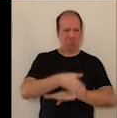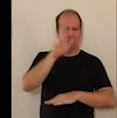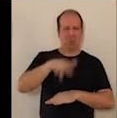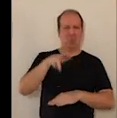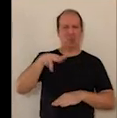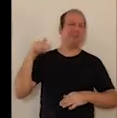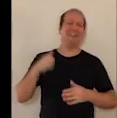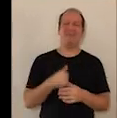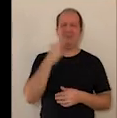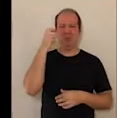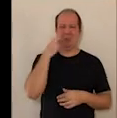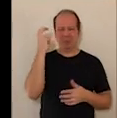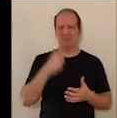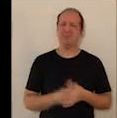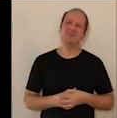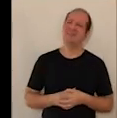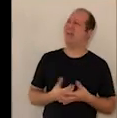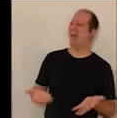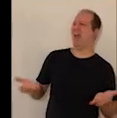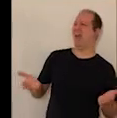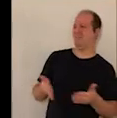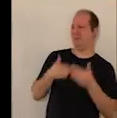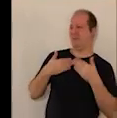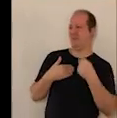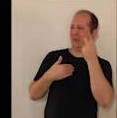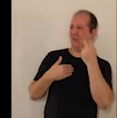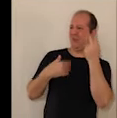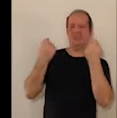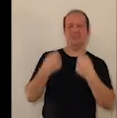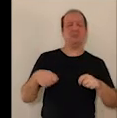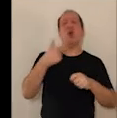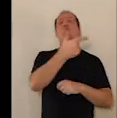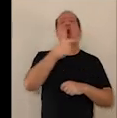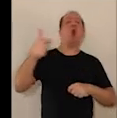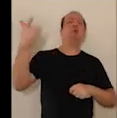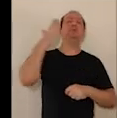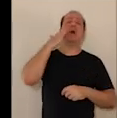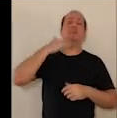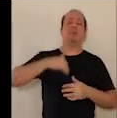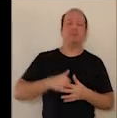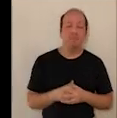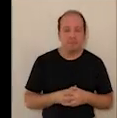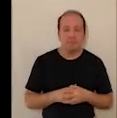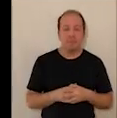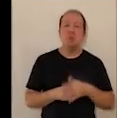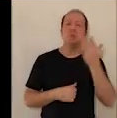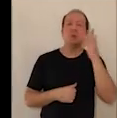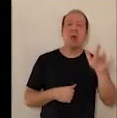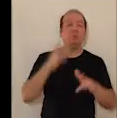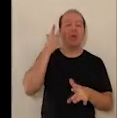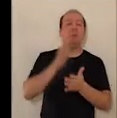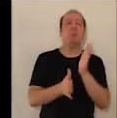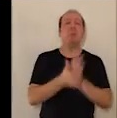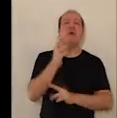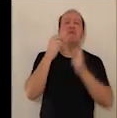Ai, que vergonha. Só devemos ter vergonha do que os outros sabem. Quando ninguém sabe de nada, não há vergonha